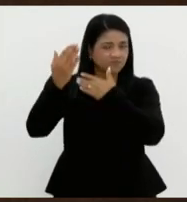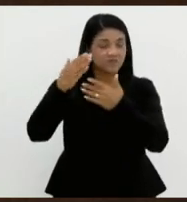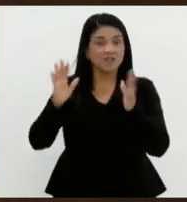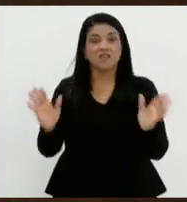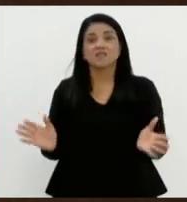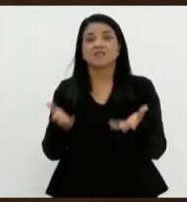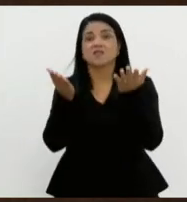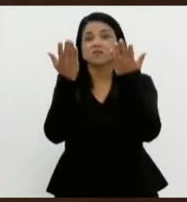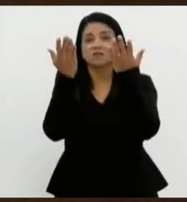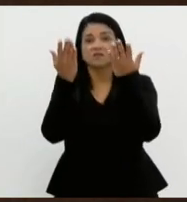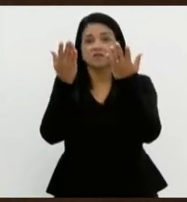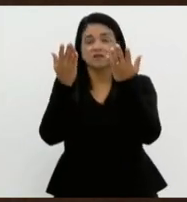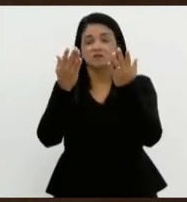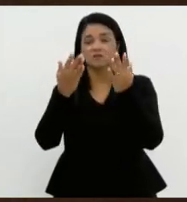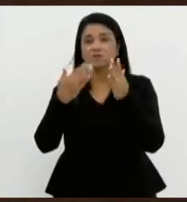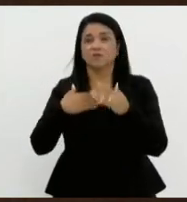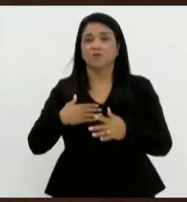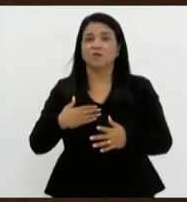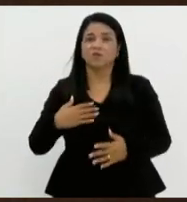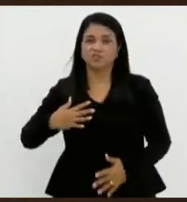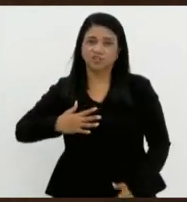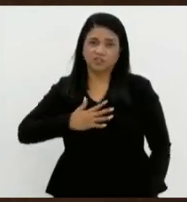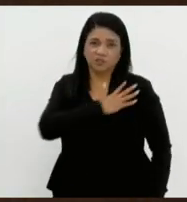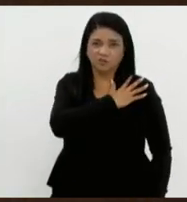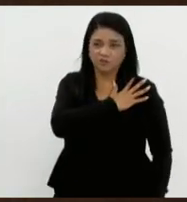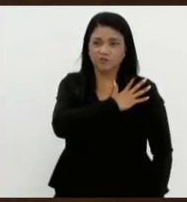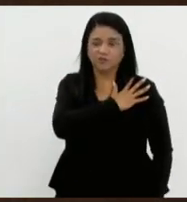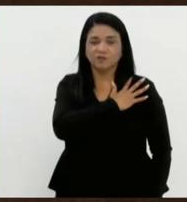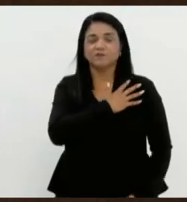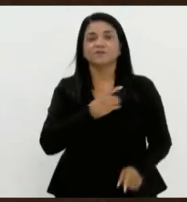que todos sabem, enaltecendo